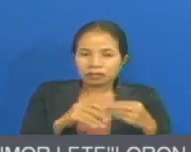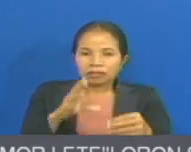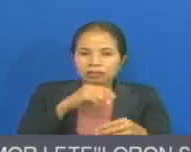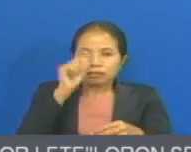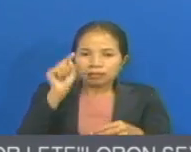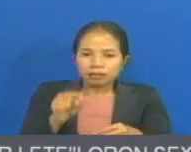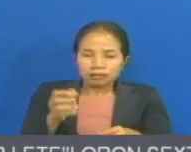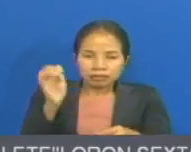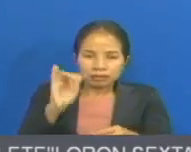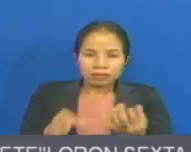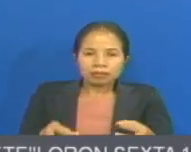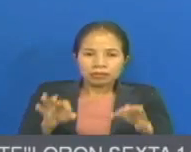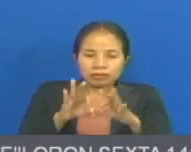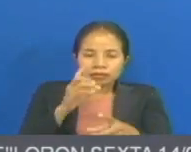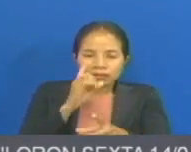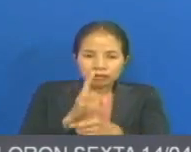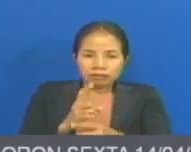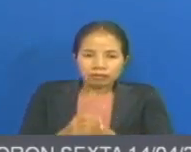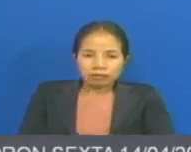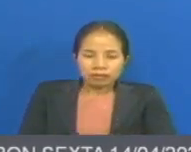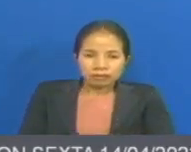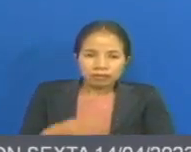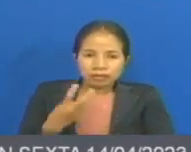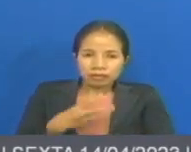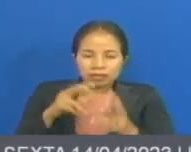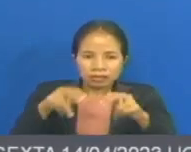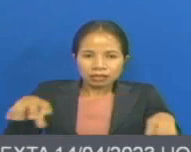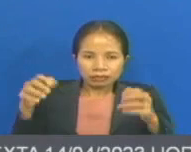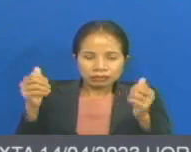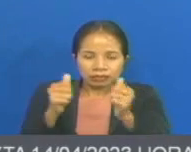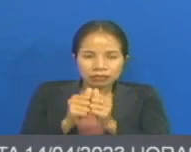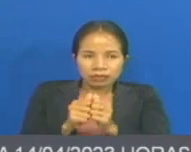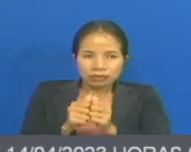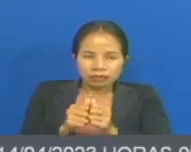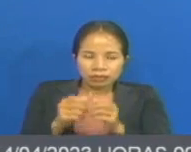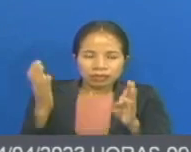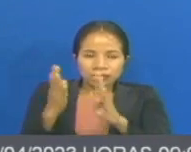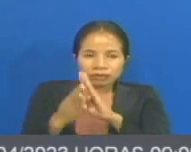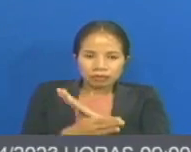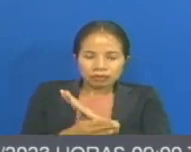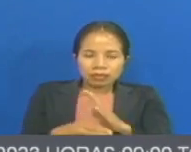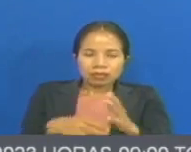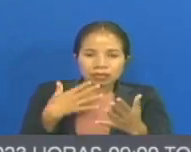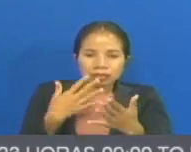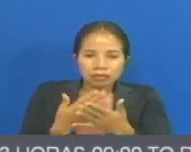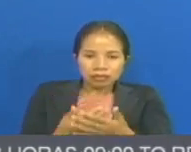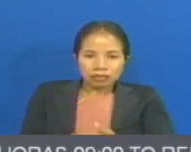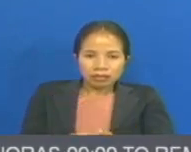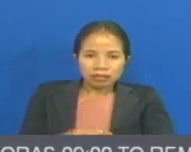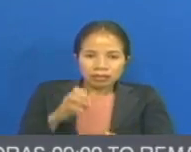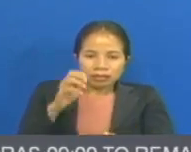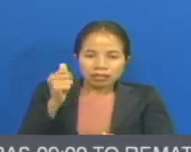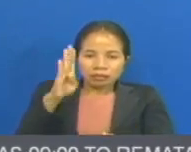ne importante teves. Ita tengi sabisu hamutuk atu sai diakliu.